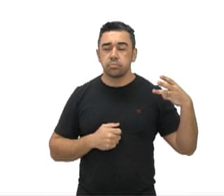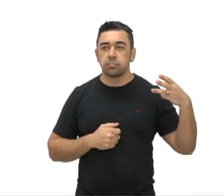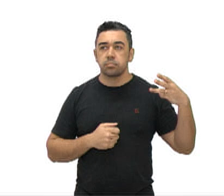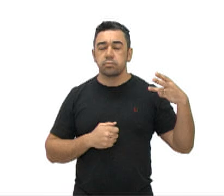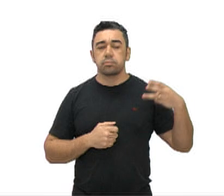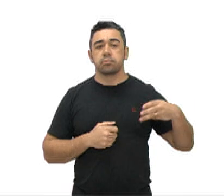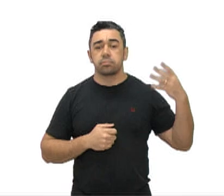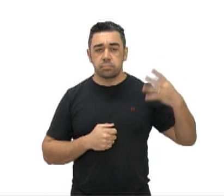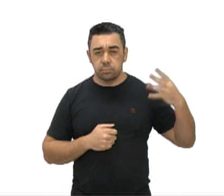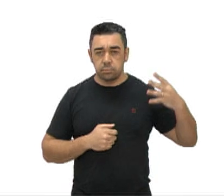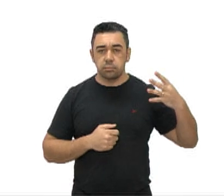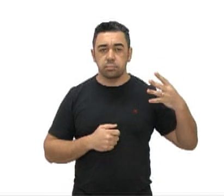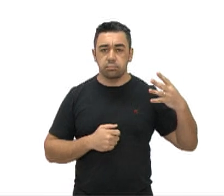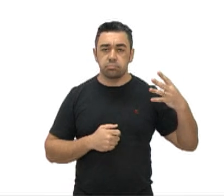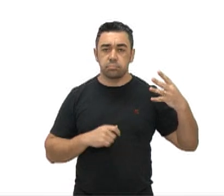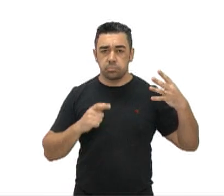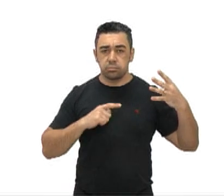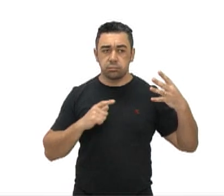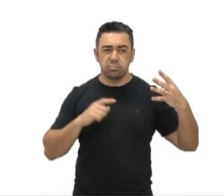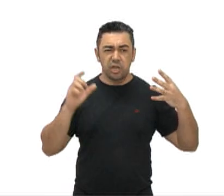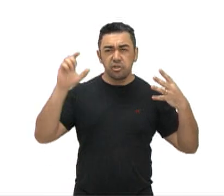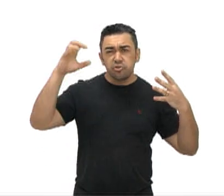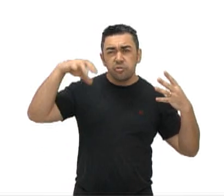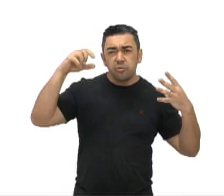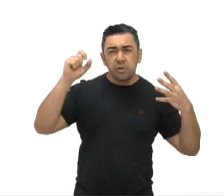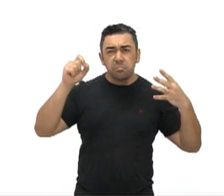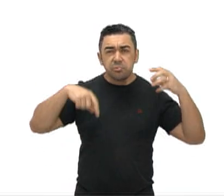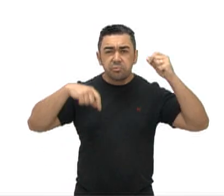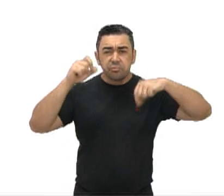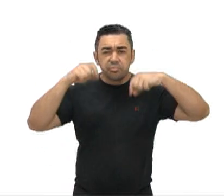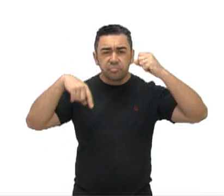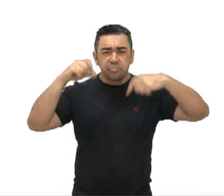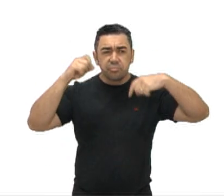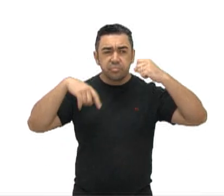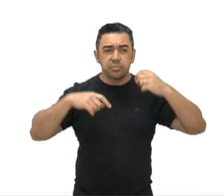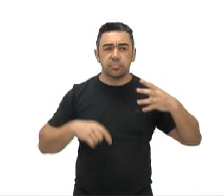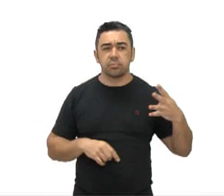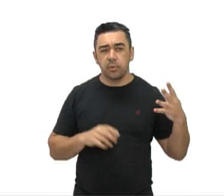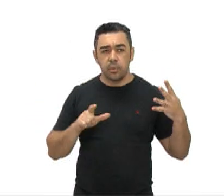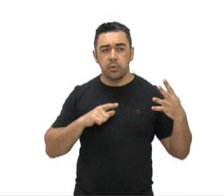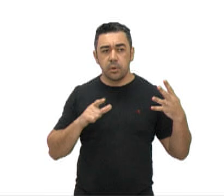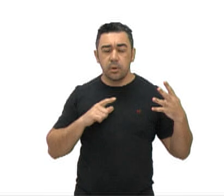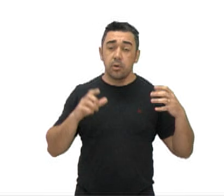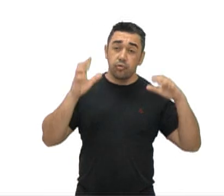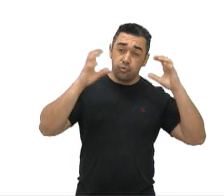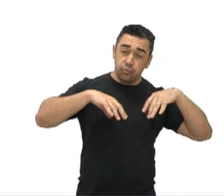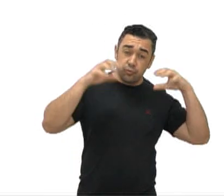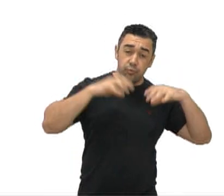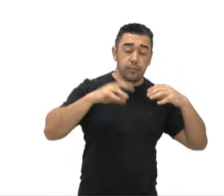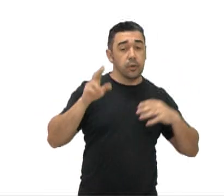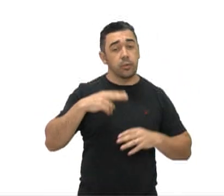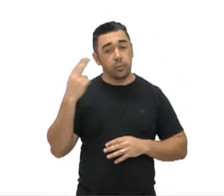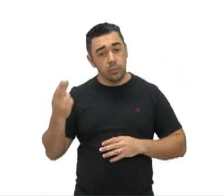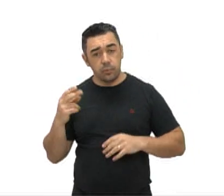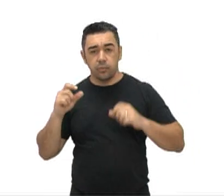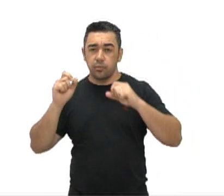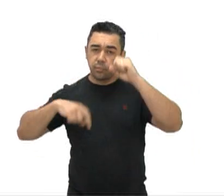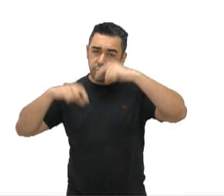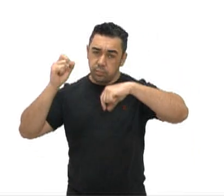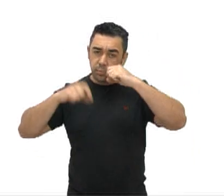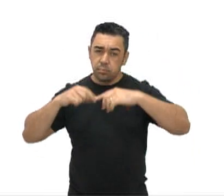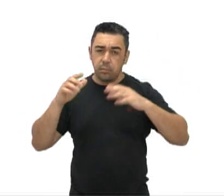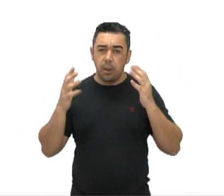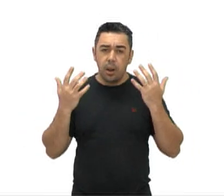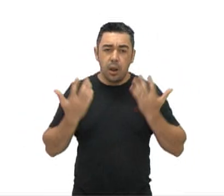esperando tormentas. Habrán chubascos, chuviscas, né? Ou vai chover muito, ou então